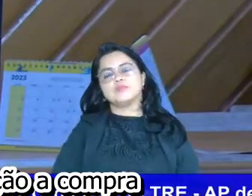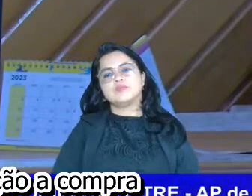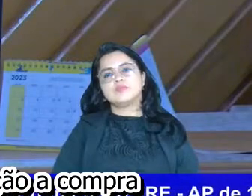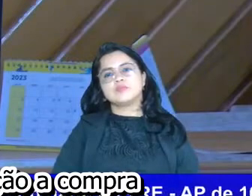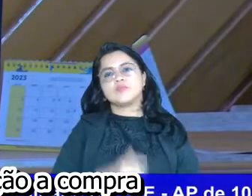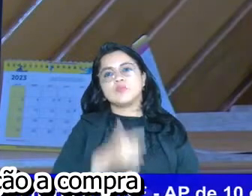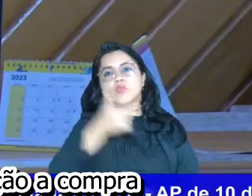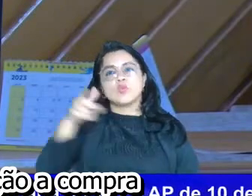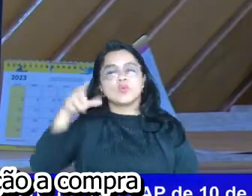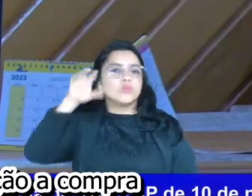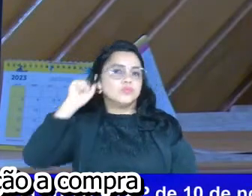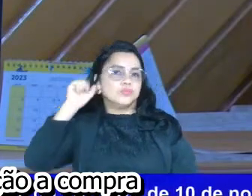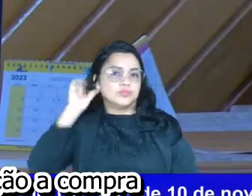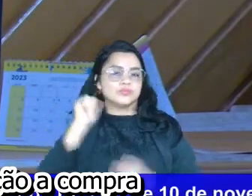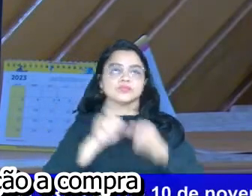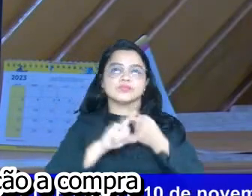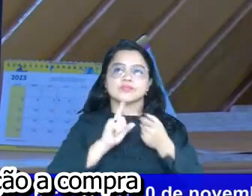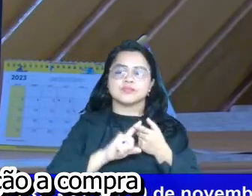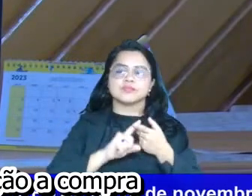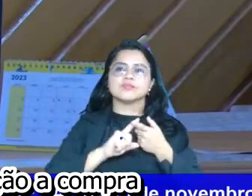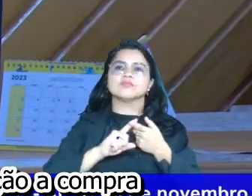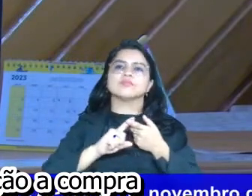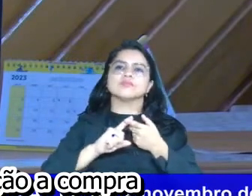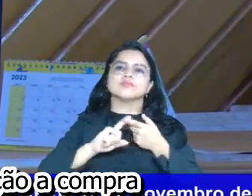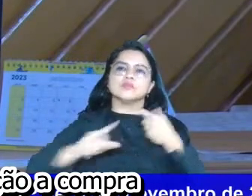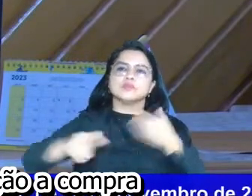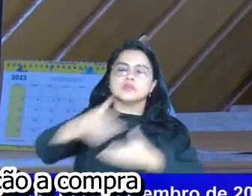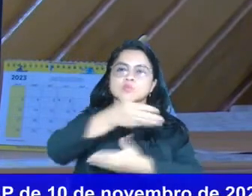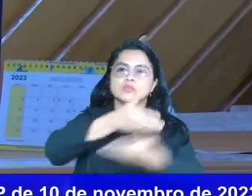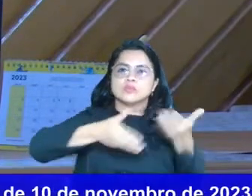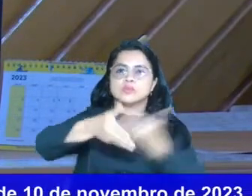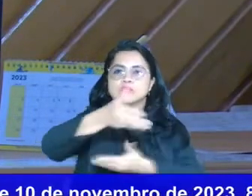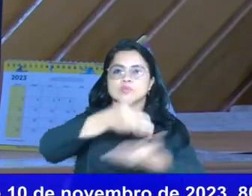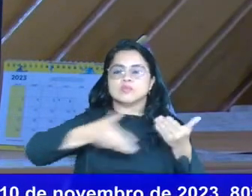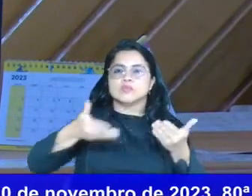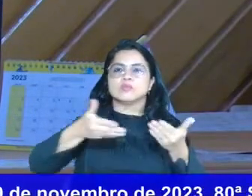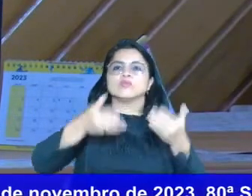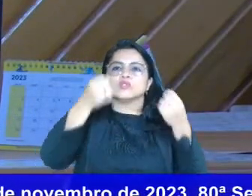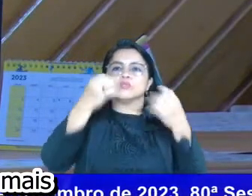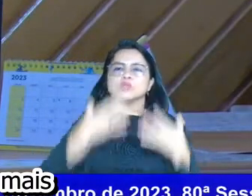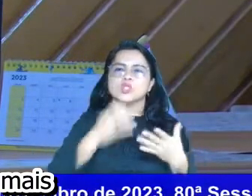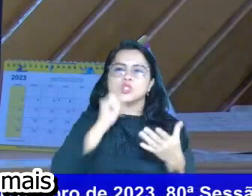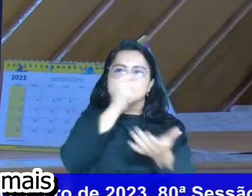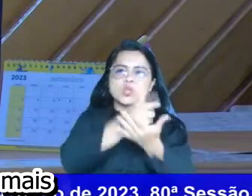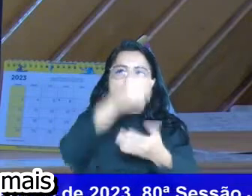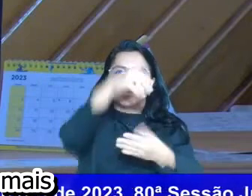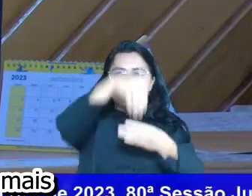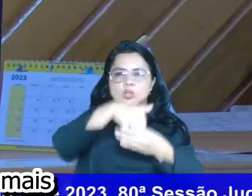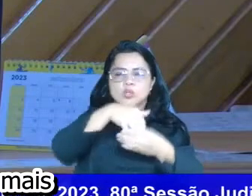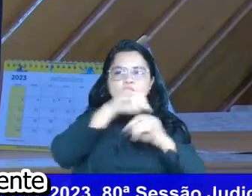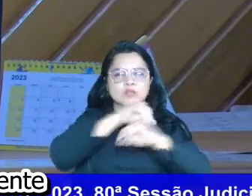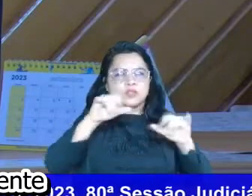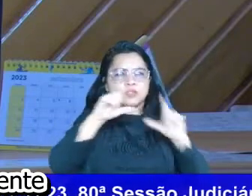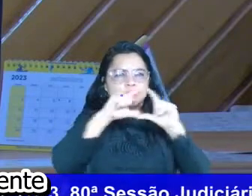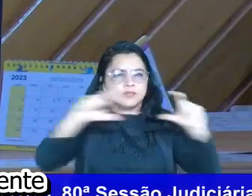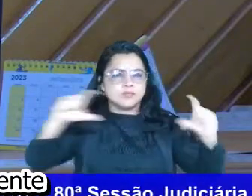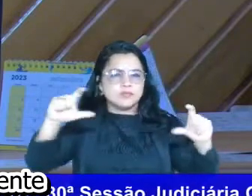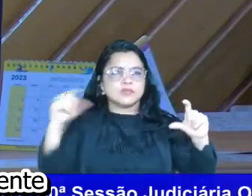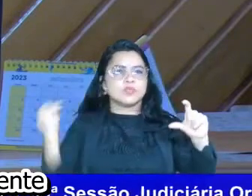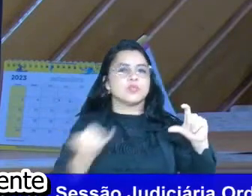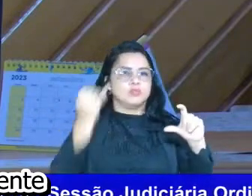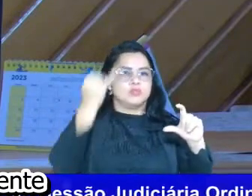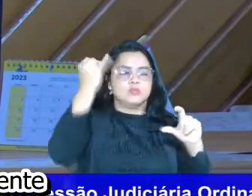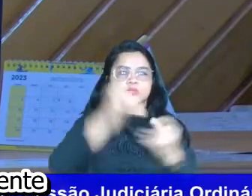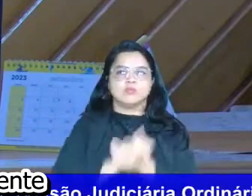Em outro áudio, também trocado entre ambos, a menção à compra de votos por liderança, e eu vou citar apenas um trecho que eu julgo mais relevante, que é o